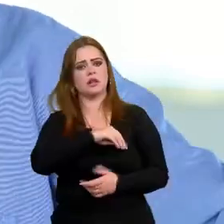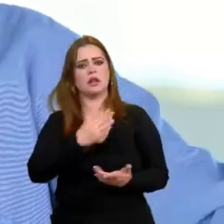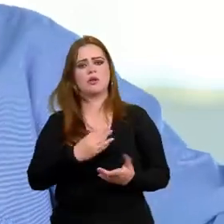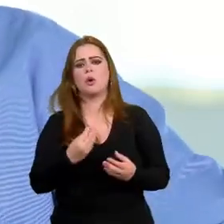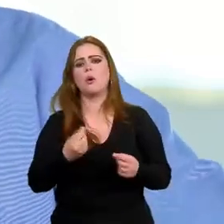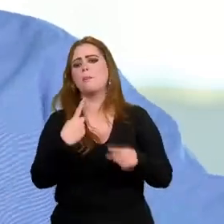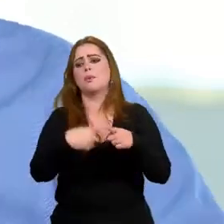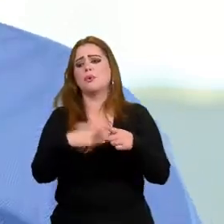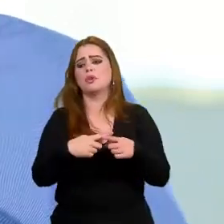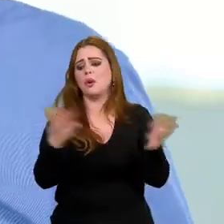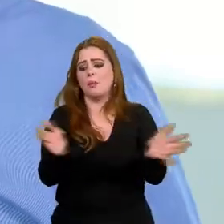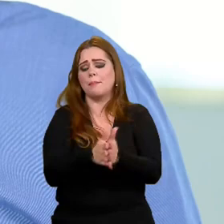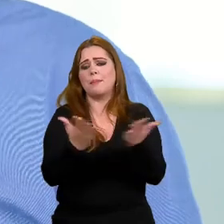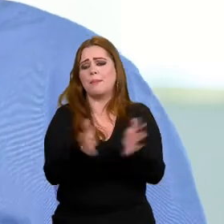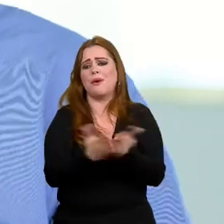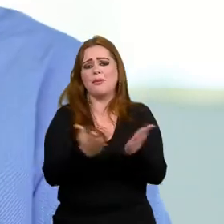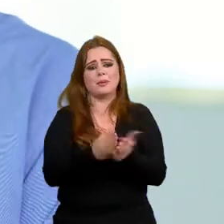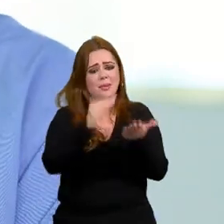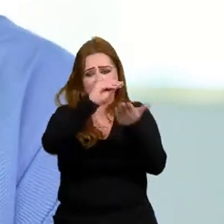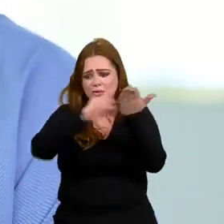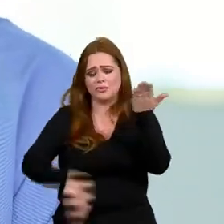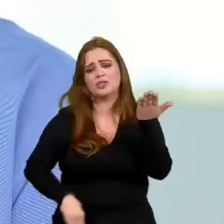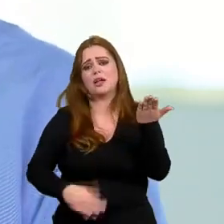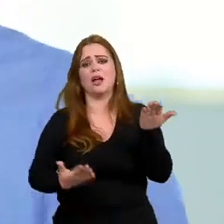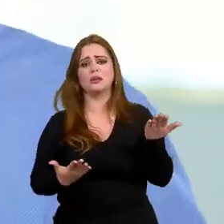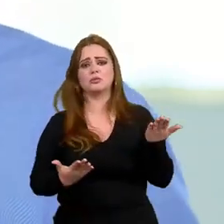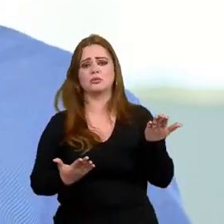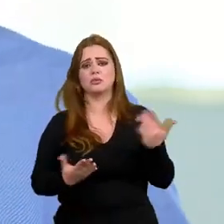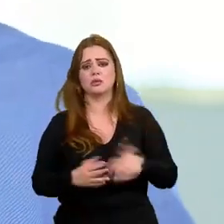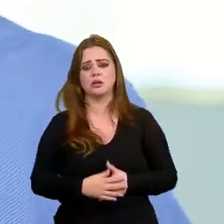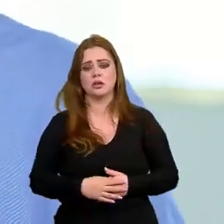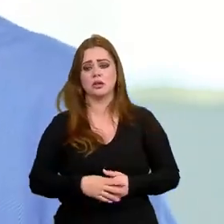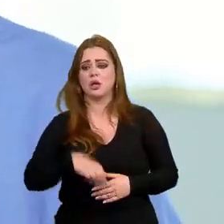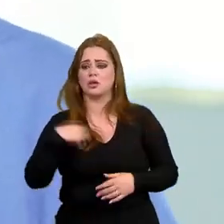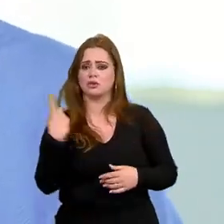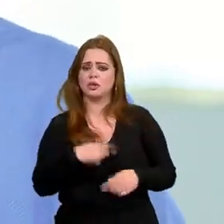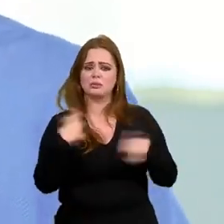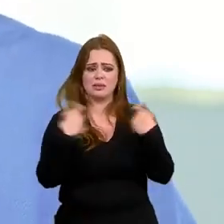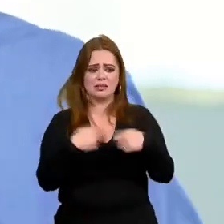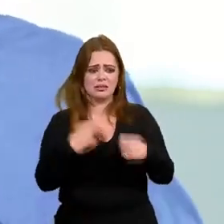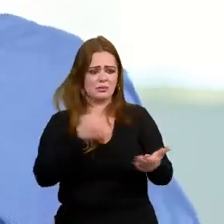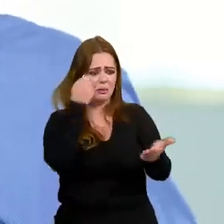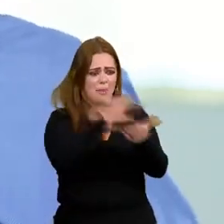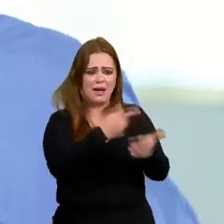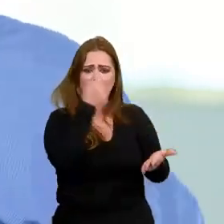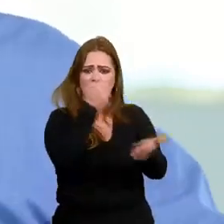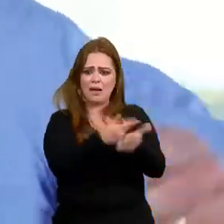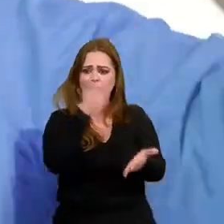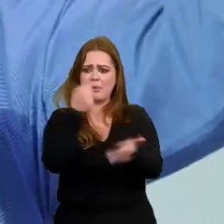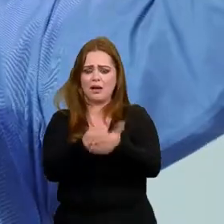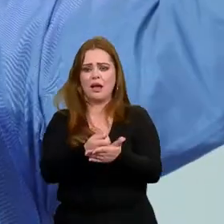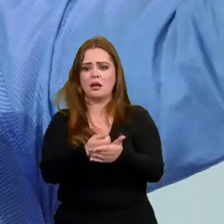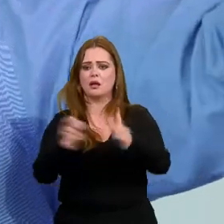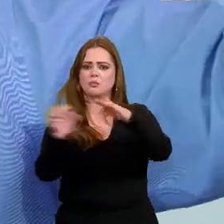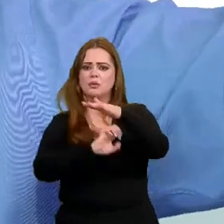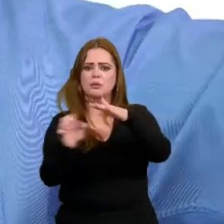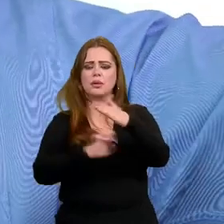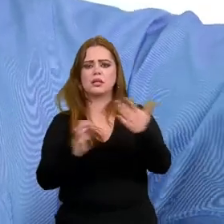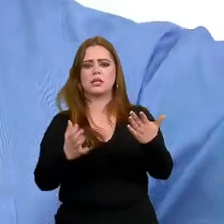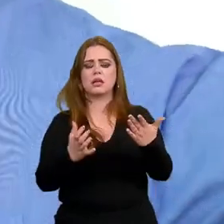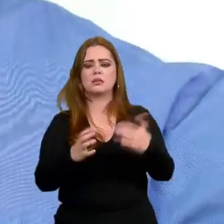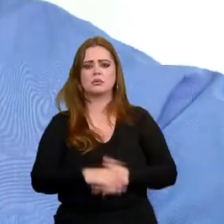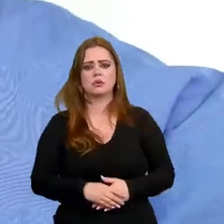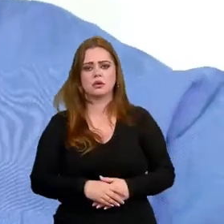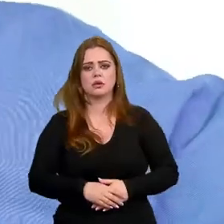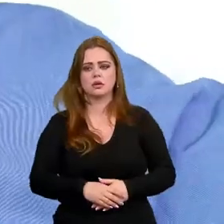dando como garantia a folha de pagamento e a gente ainda paga mais caro que paga o empresário pelo empréstimo. Uhum. O cara vai no BNDES, pega